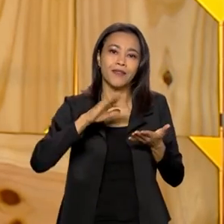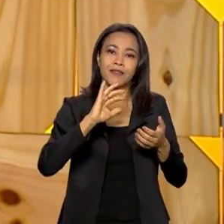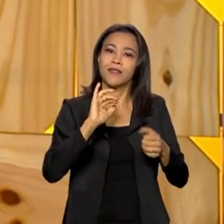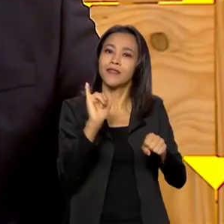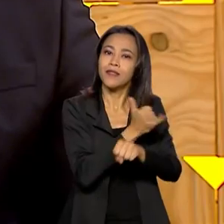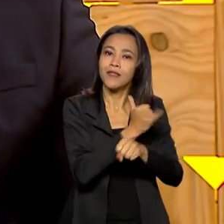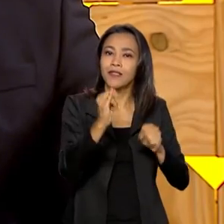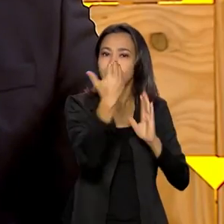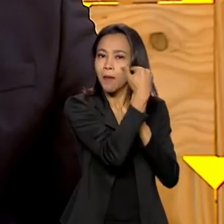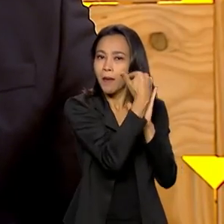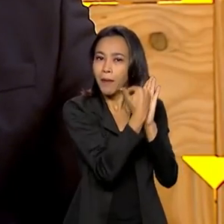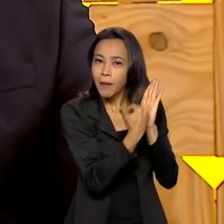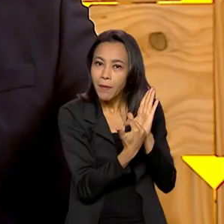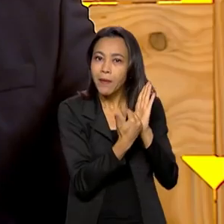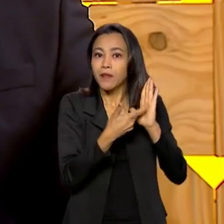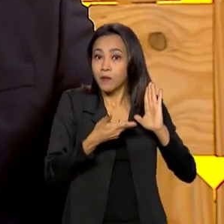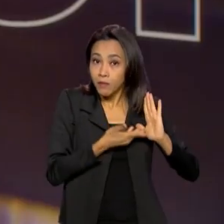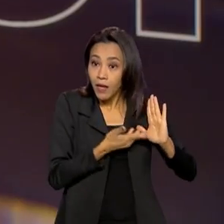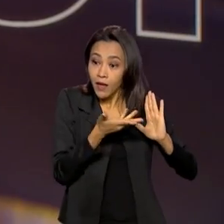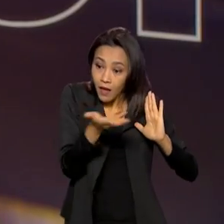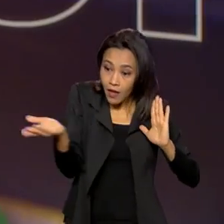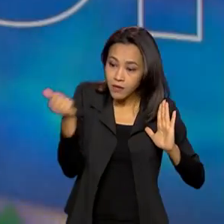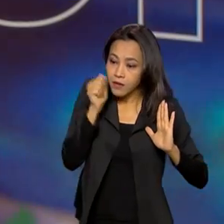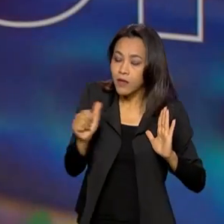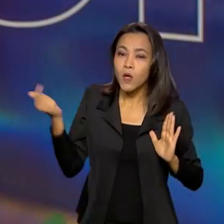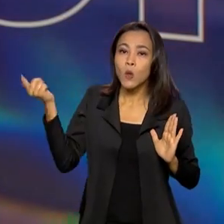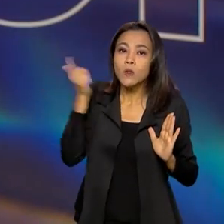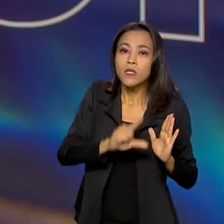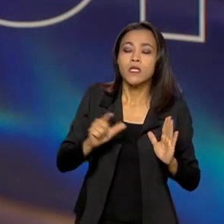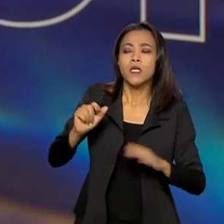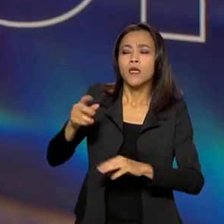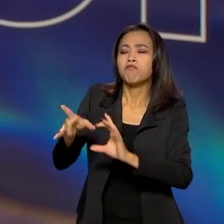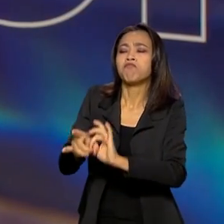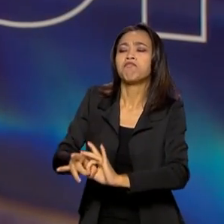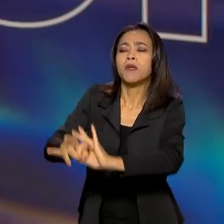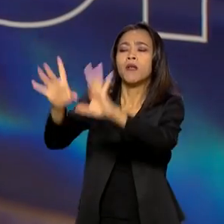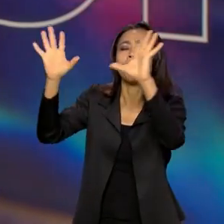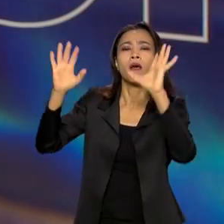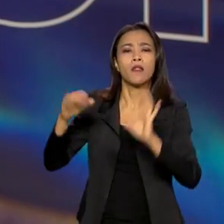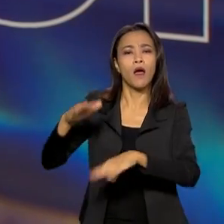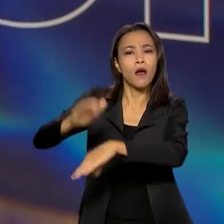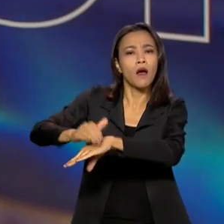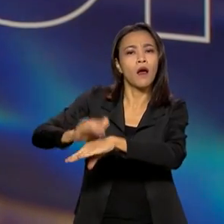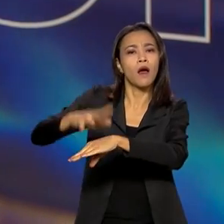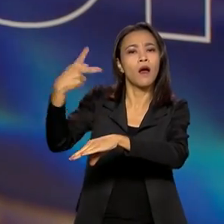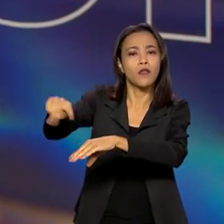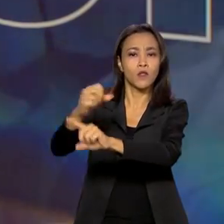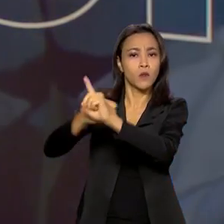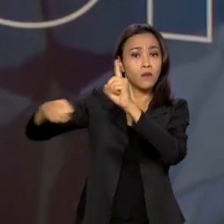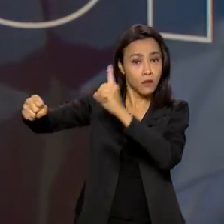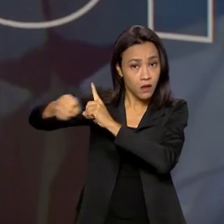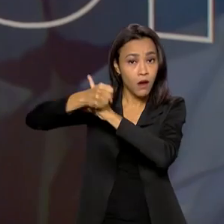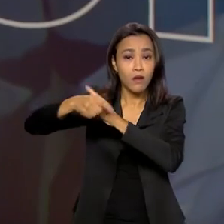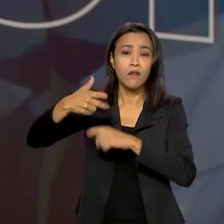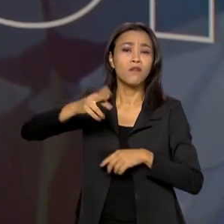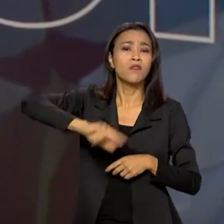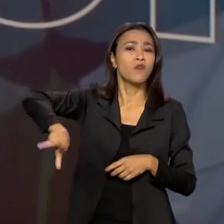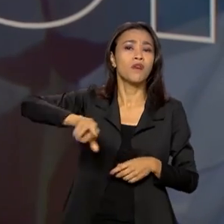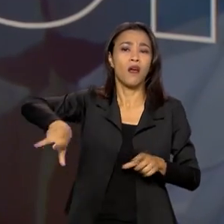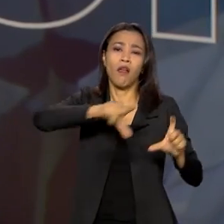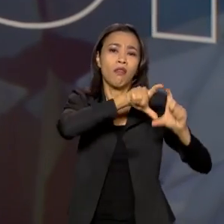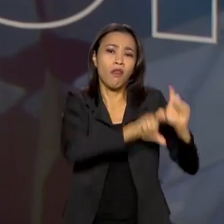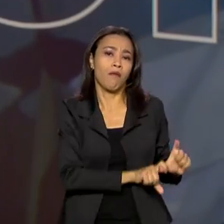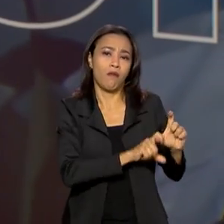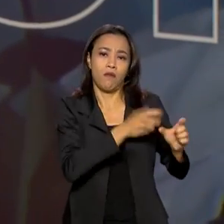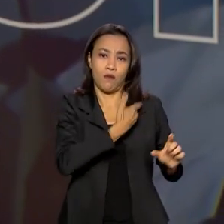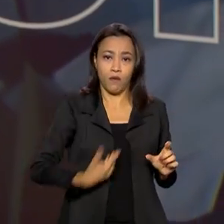oportunidades para que elas consigam alcançar a sua autonomia social a sua emancipação e que com isso Gugu